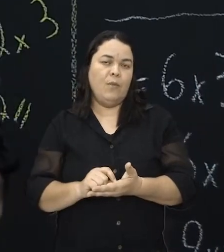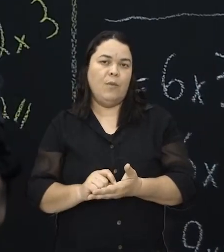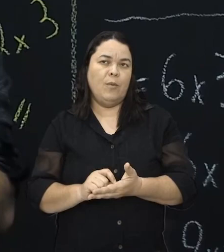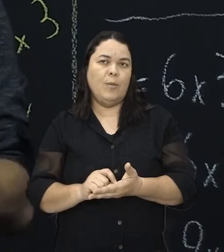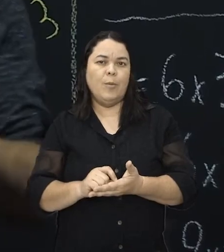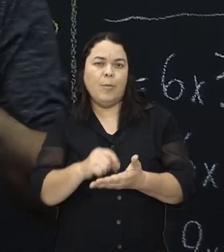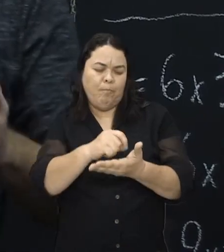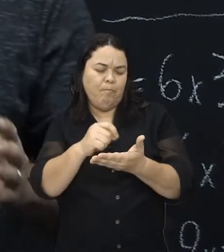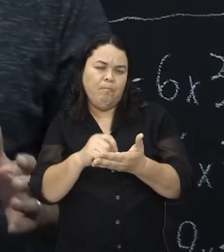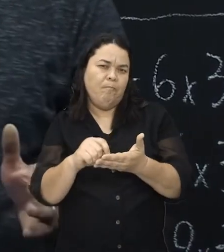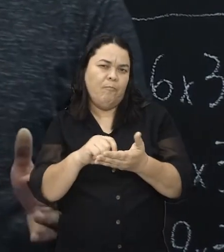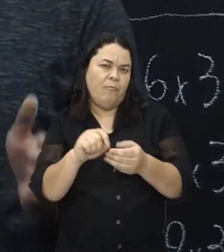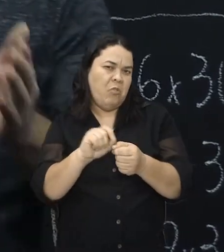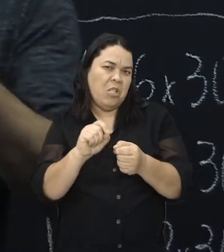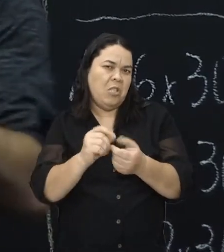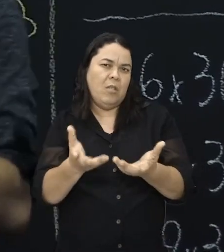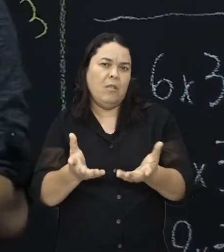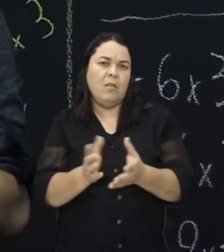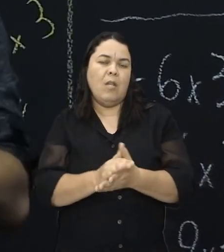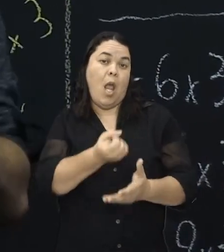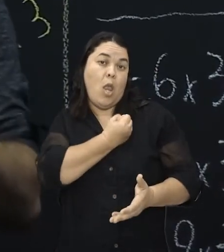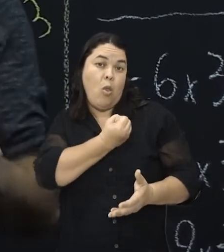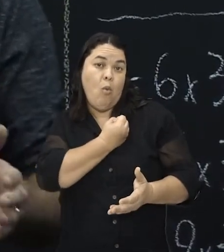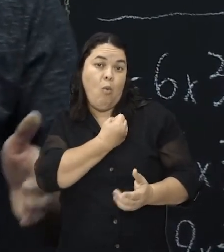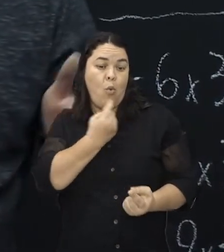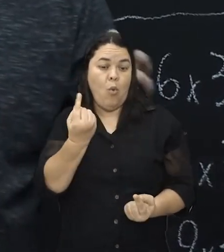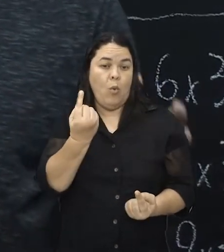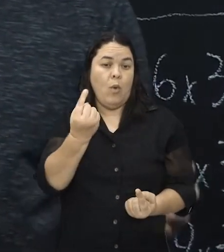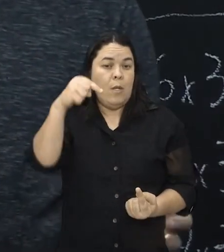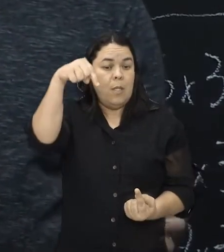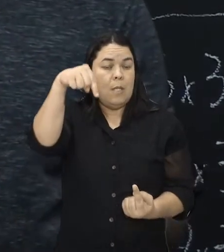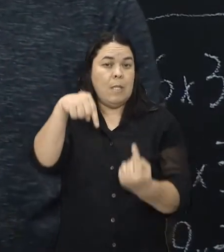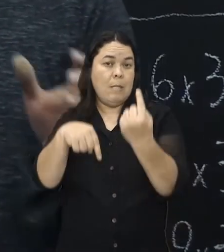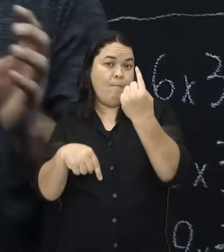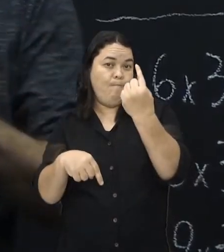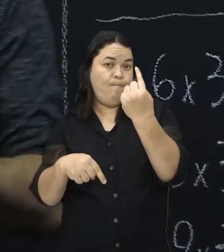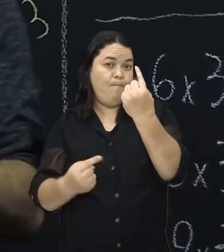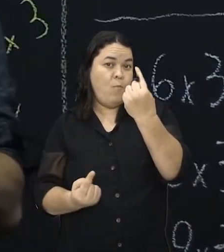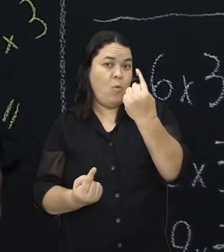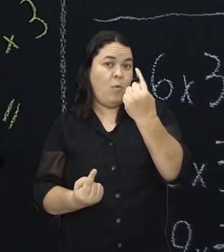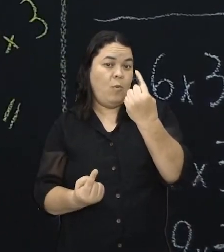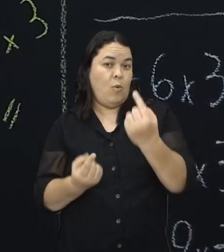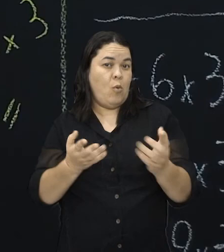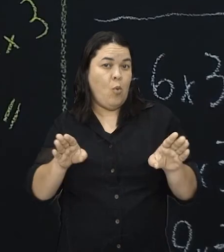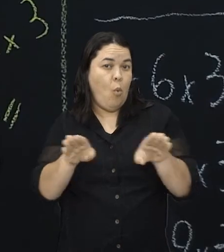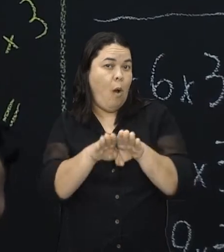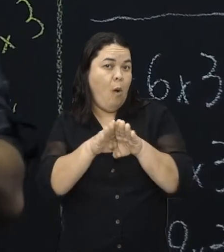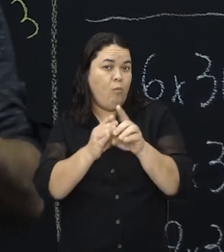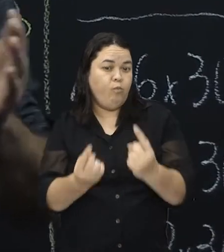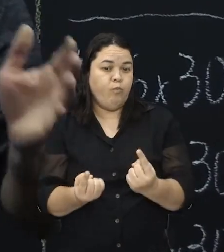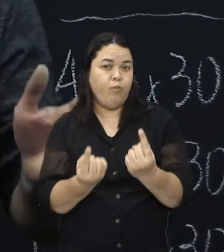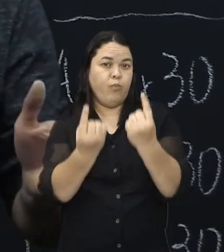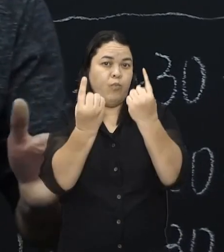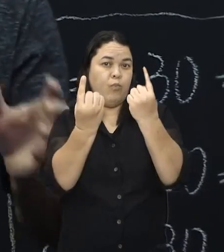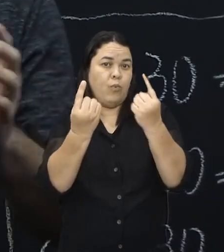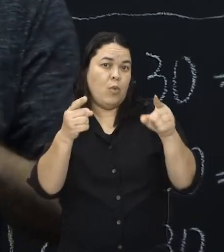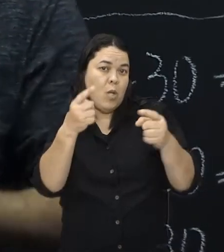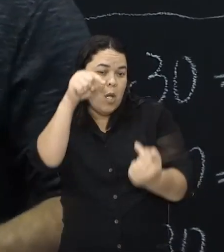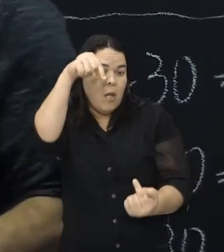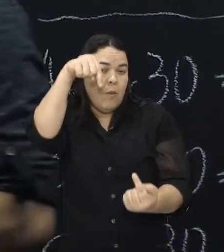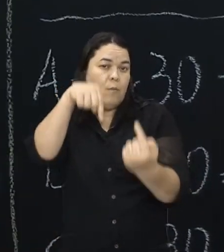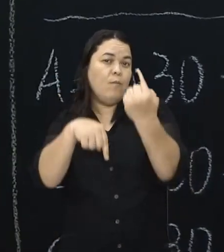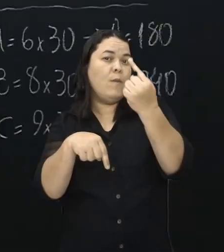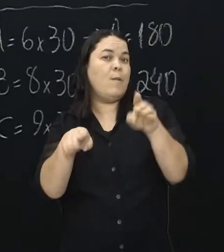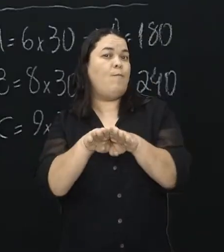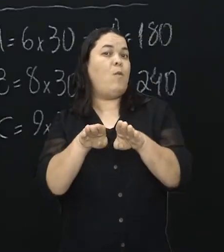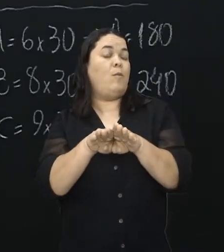que envolvam números diretos e inversos ao mesmo tempo, isso não pode ser envolvido na prática.